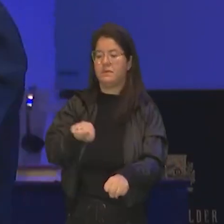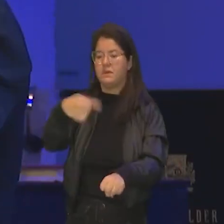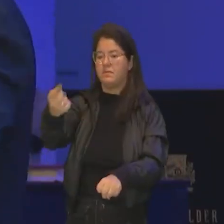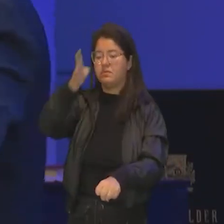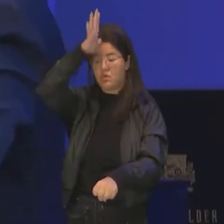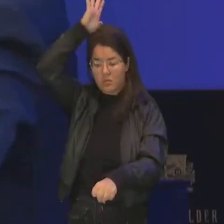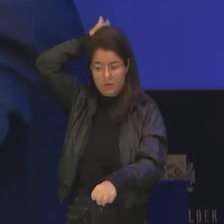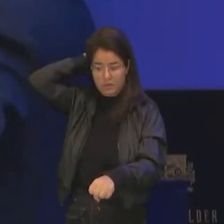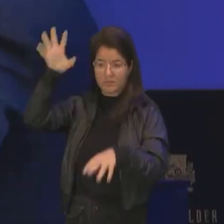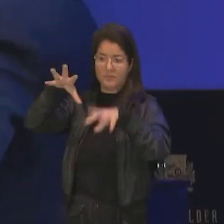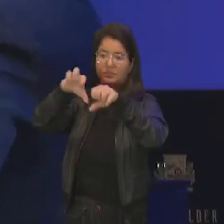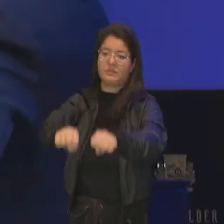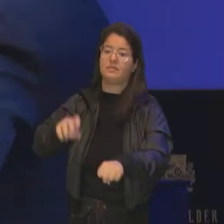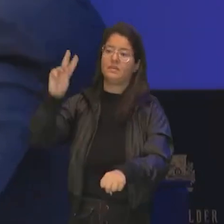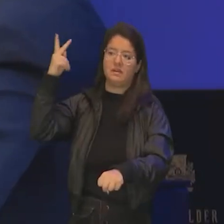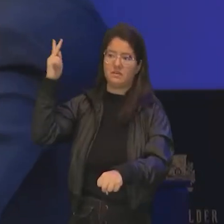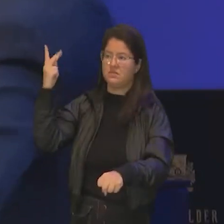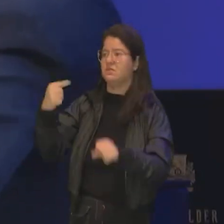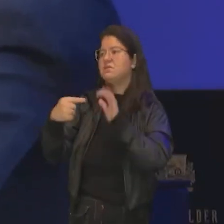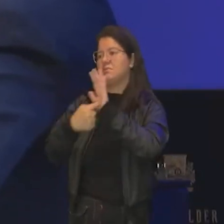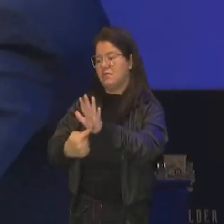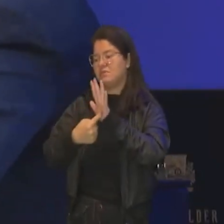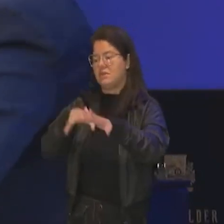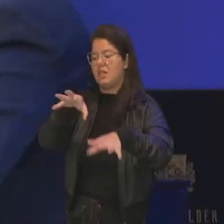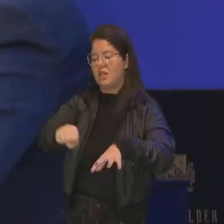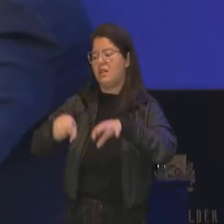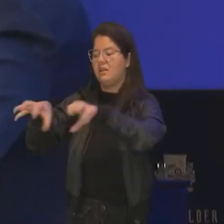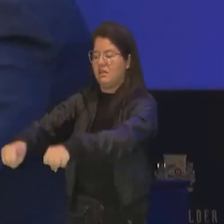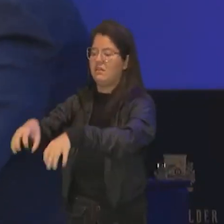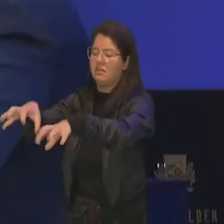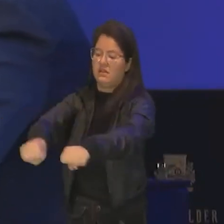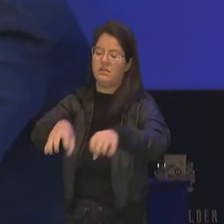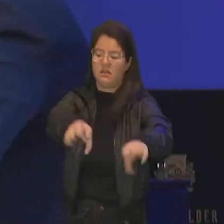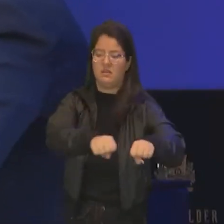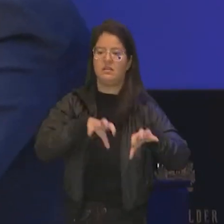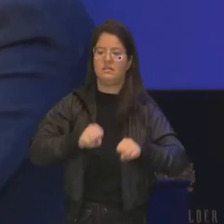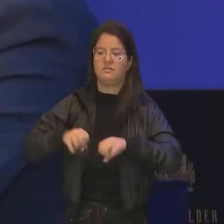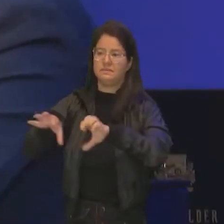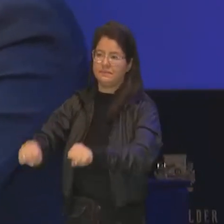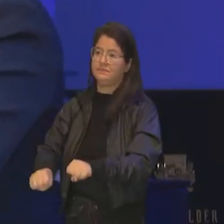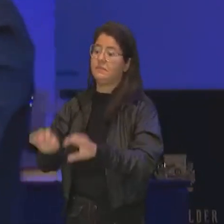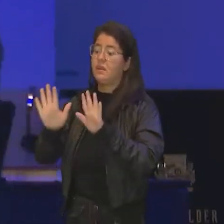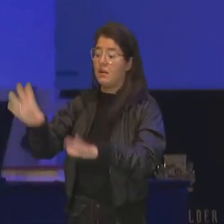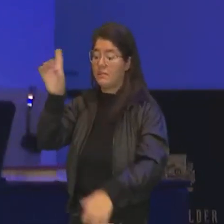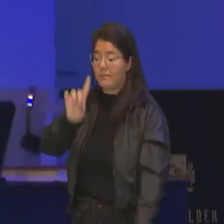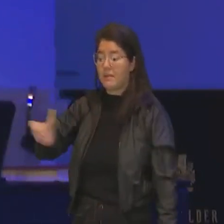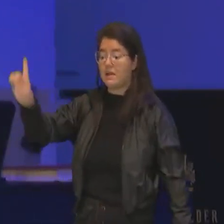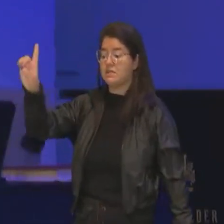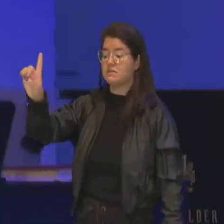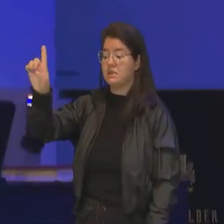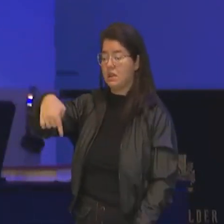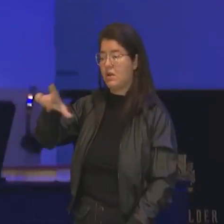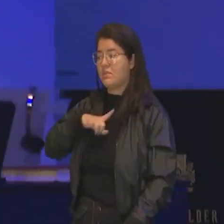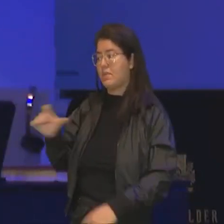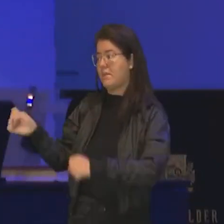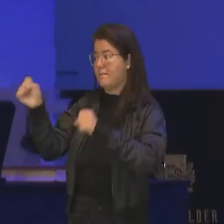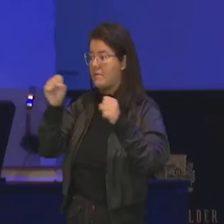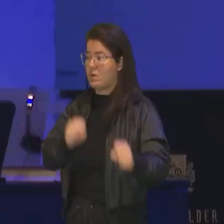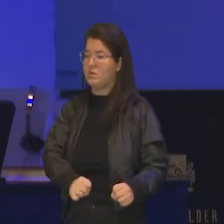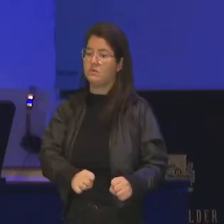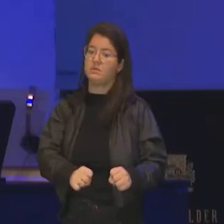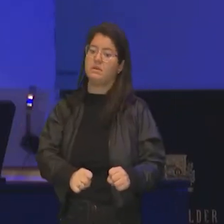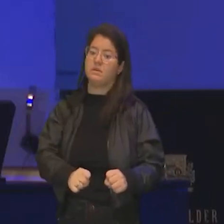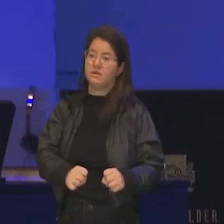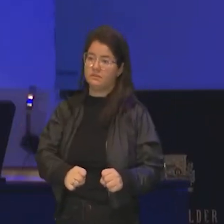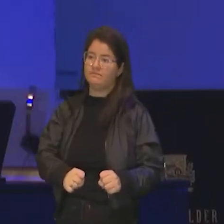romanos, e a história mostra invasão em cima de invasão, invasão em cima de invasão, mas Deus é que tem o seu poder para